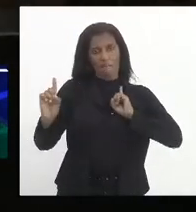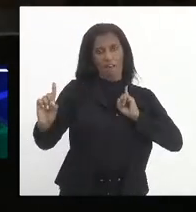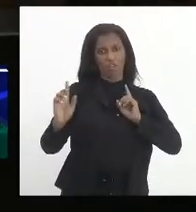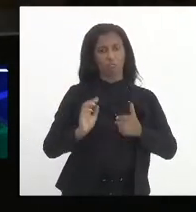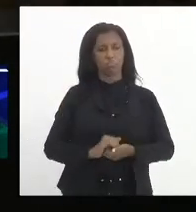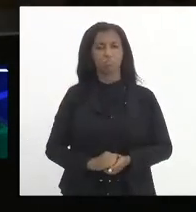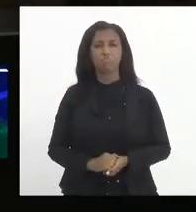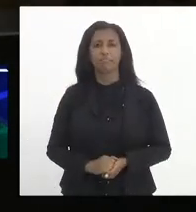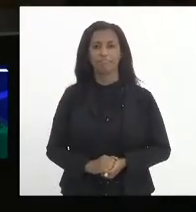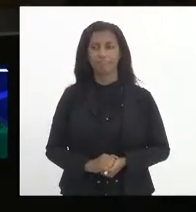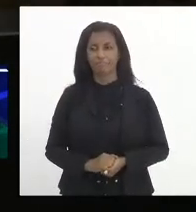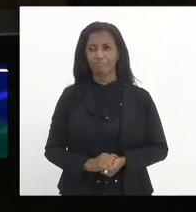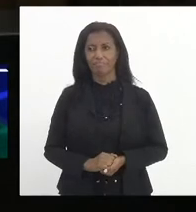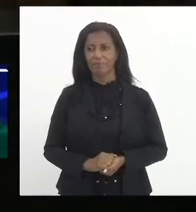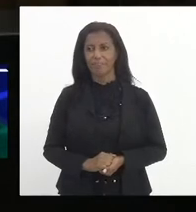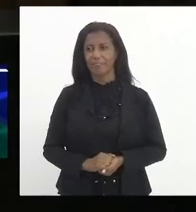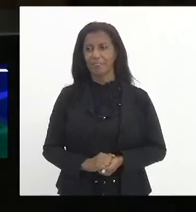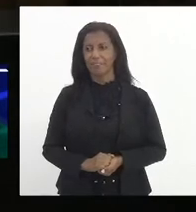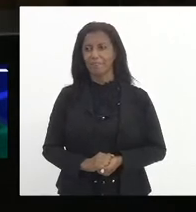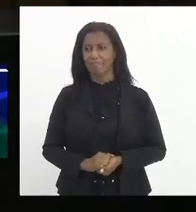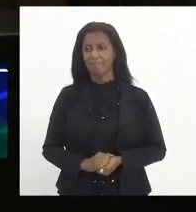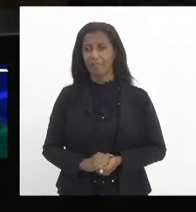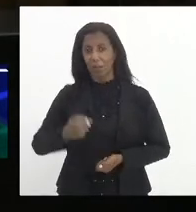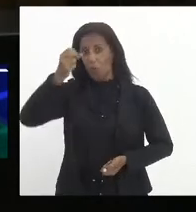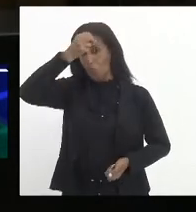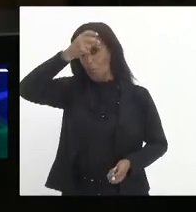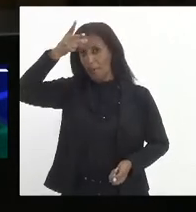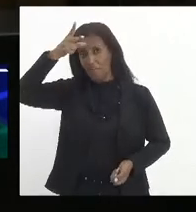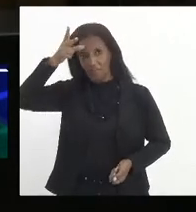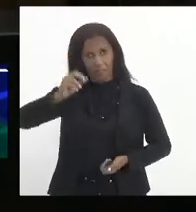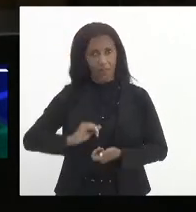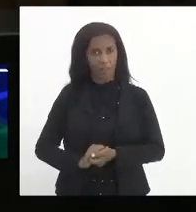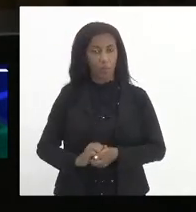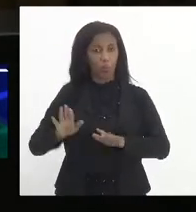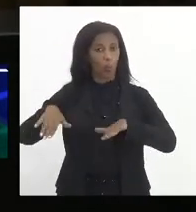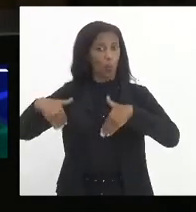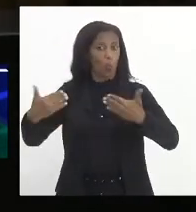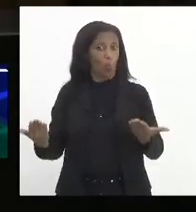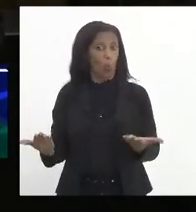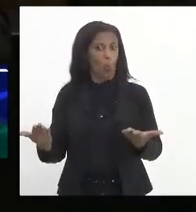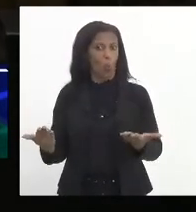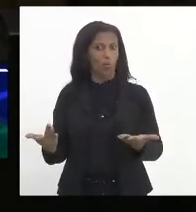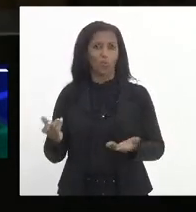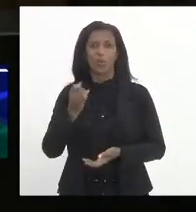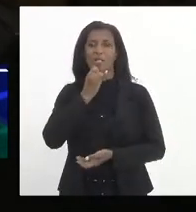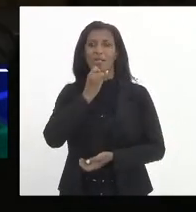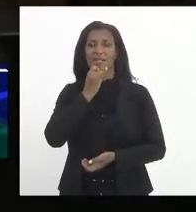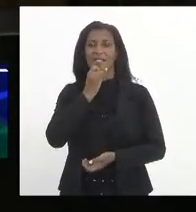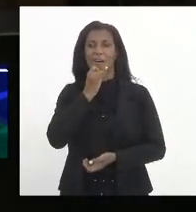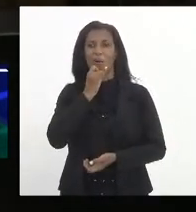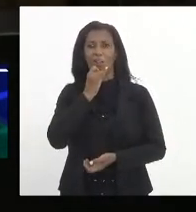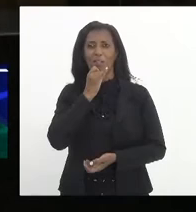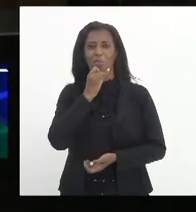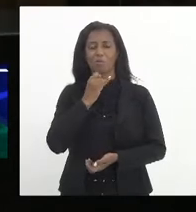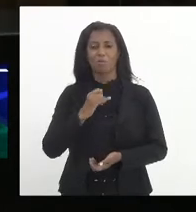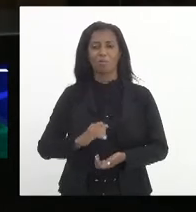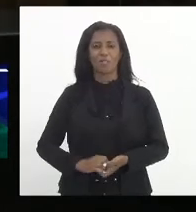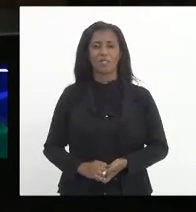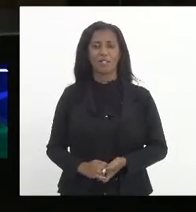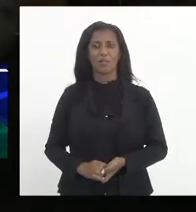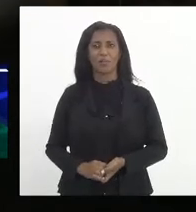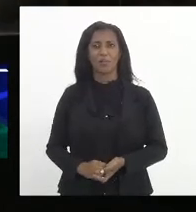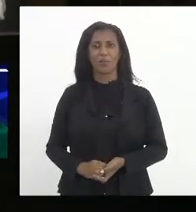fora e o prefeito quando a água bate nas nádegas